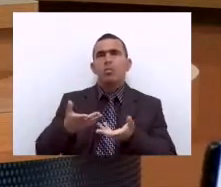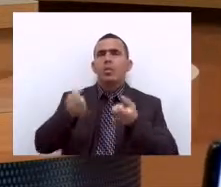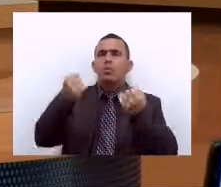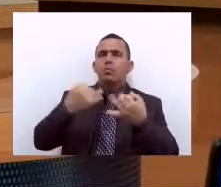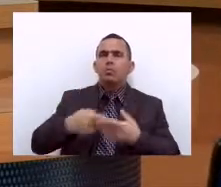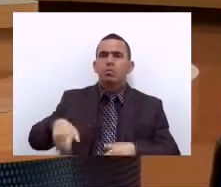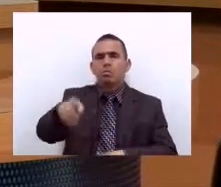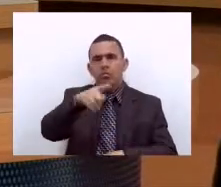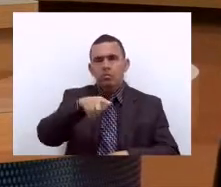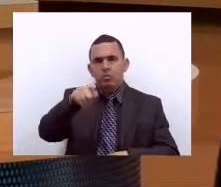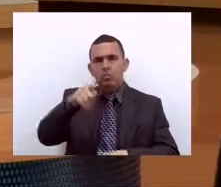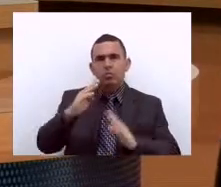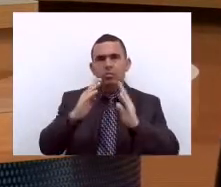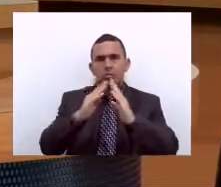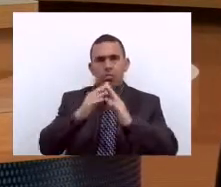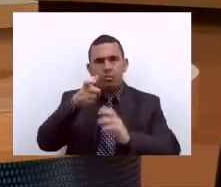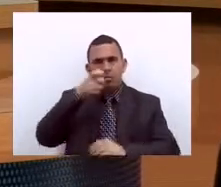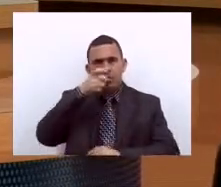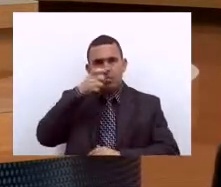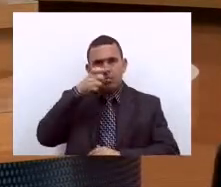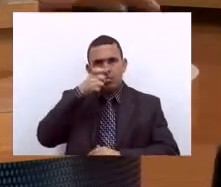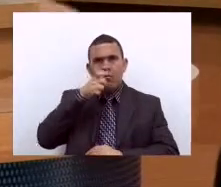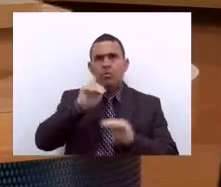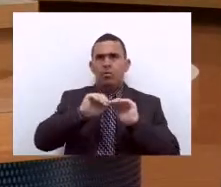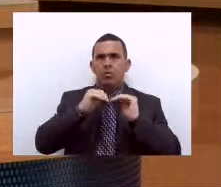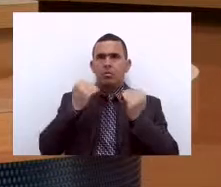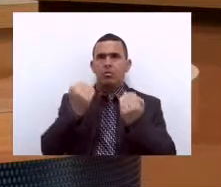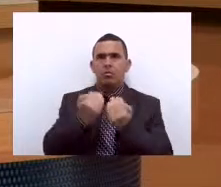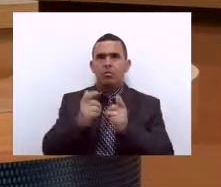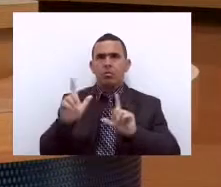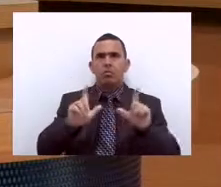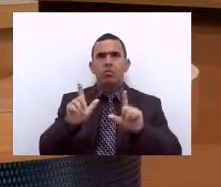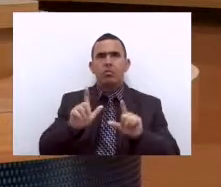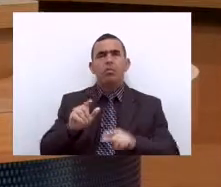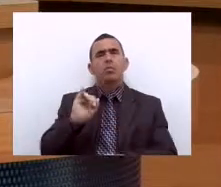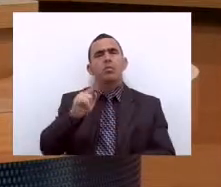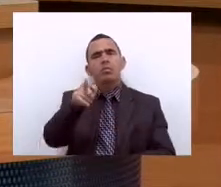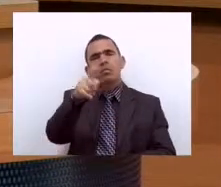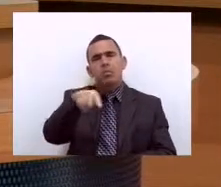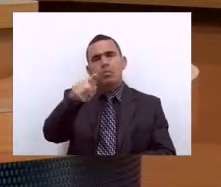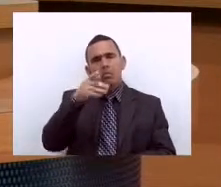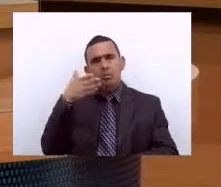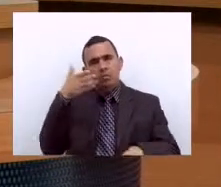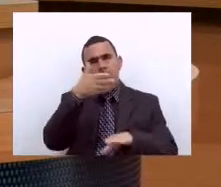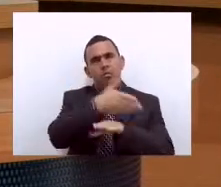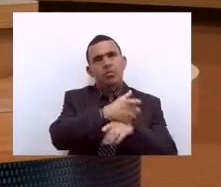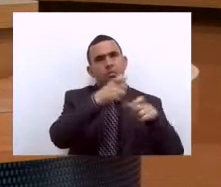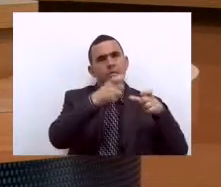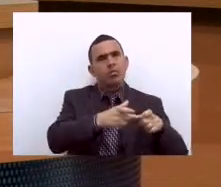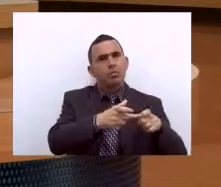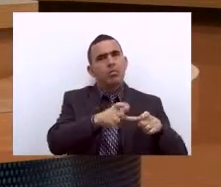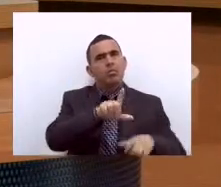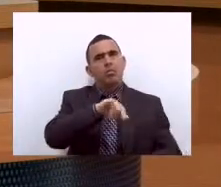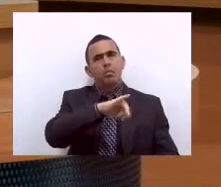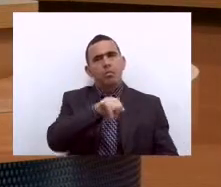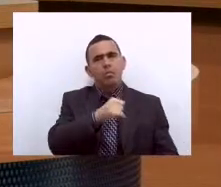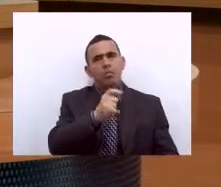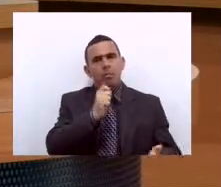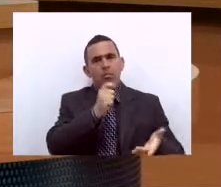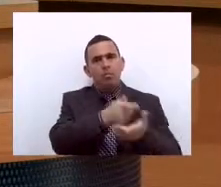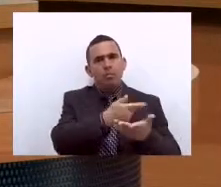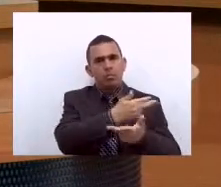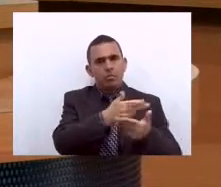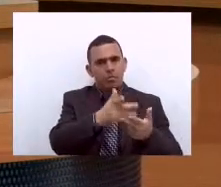que está em casa nos assistindo pela TV Câmara. Quando você vai num comércio, compra um produto e o vendedor te